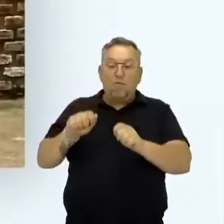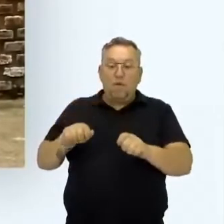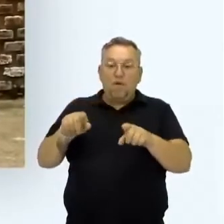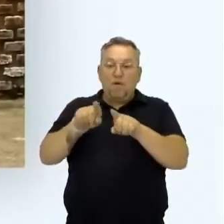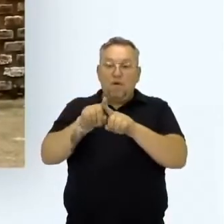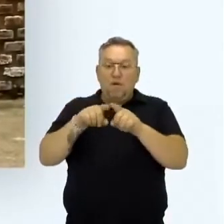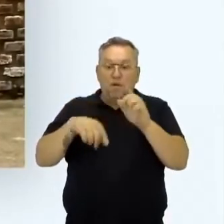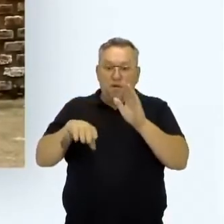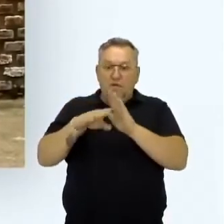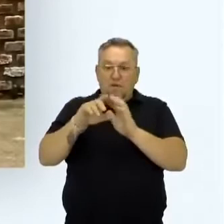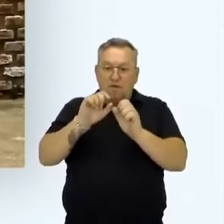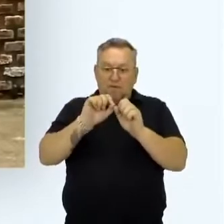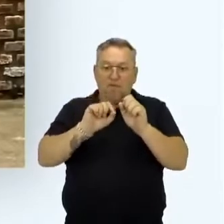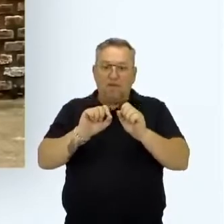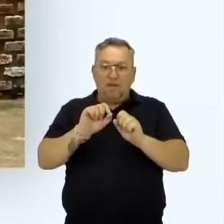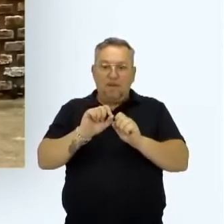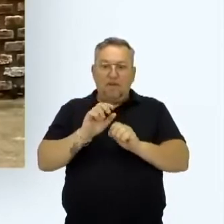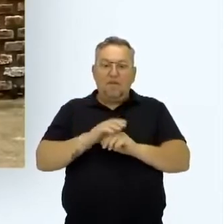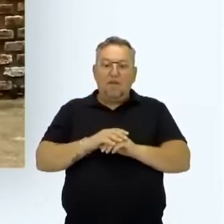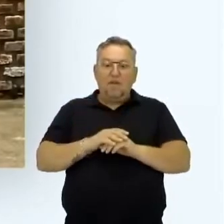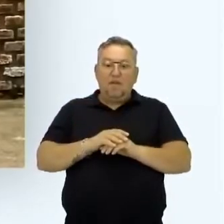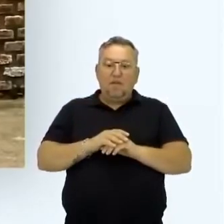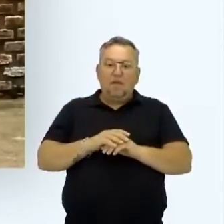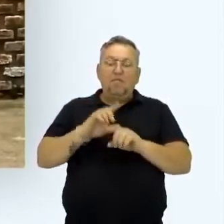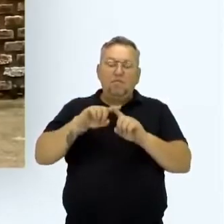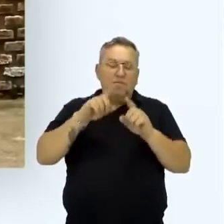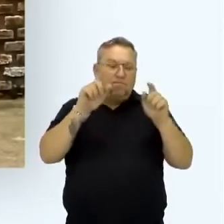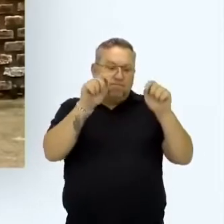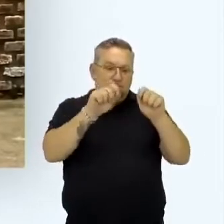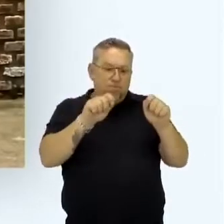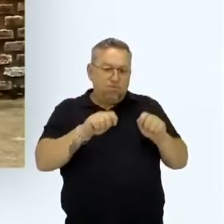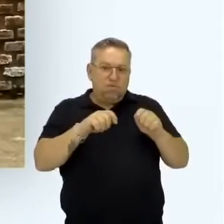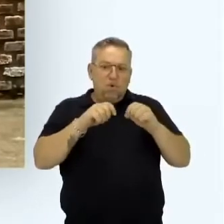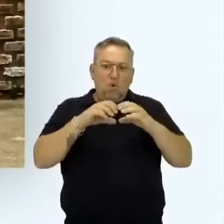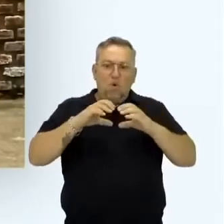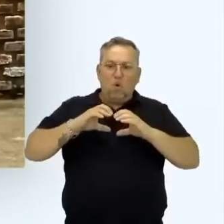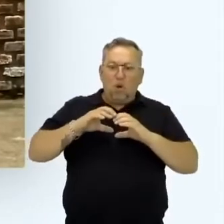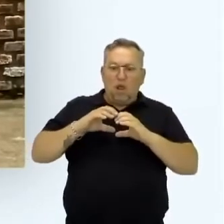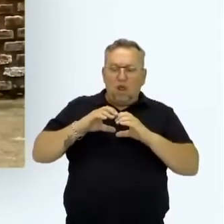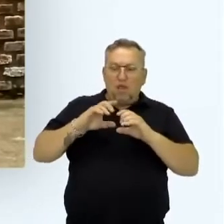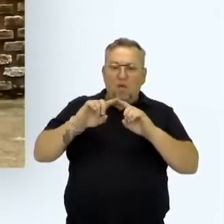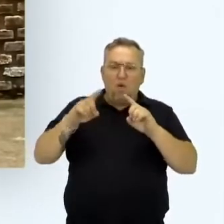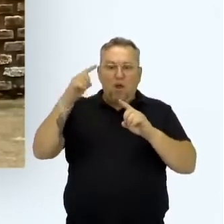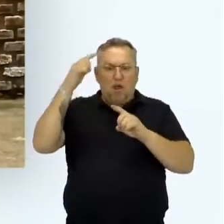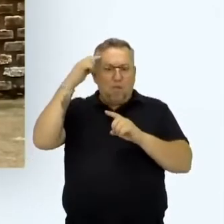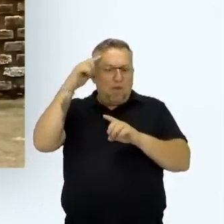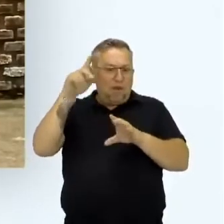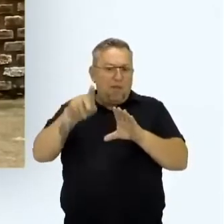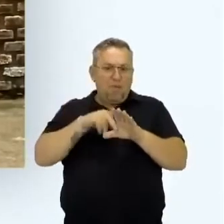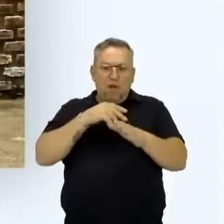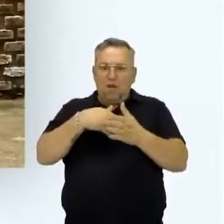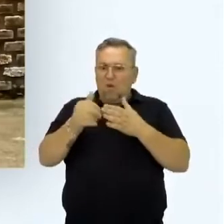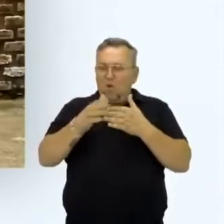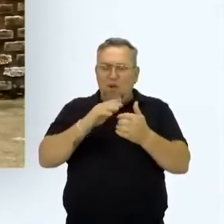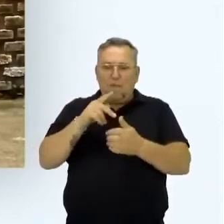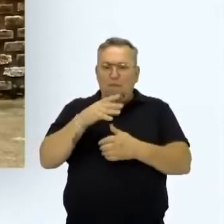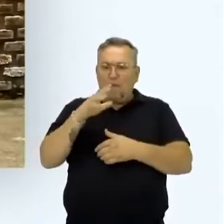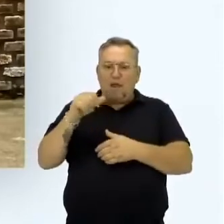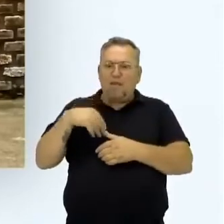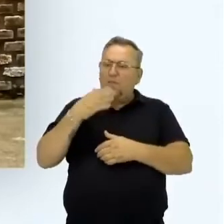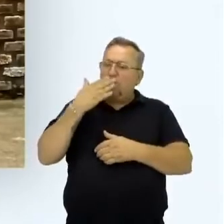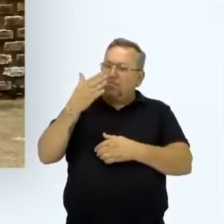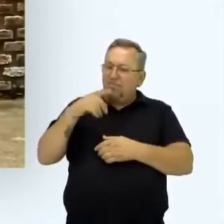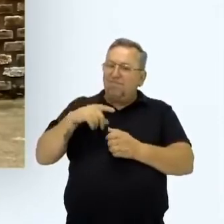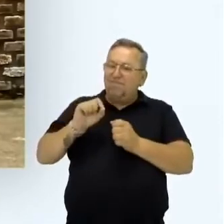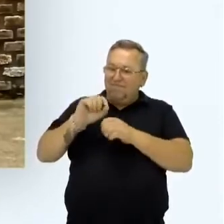perguntar se eu fazia aquela peça, ou um coração, a mão, a cabeça, ou um pé, qualquer peça que pedisse para